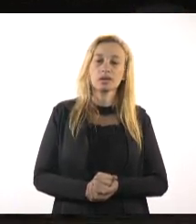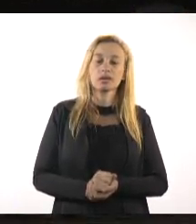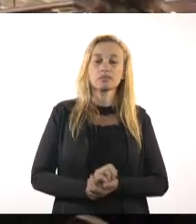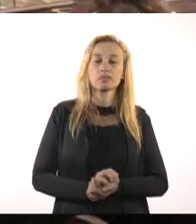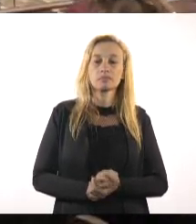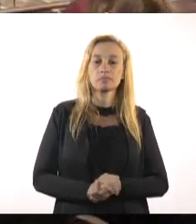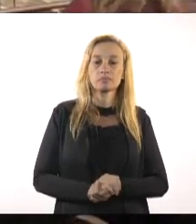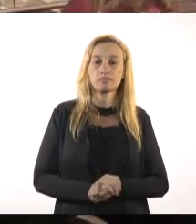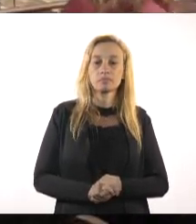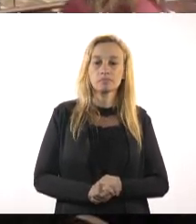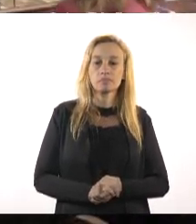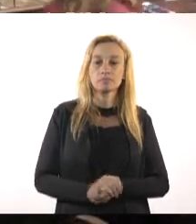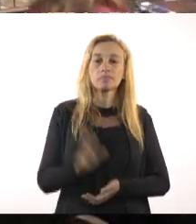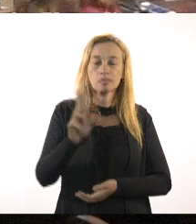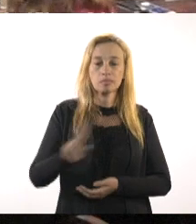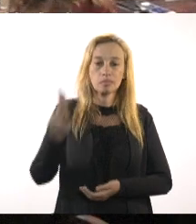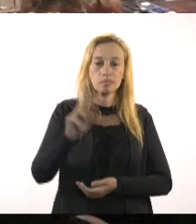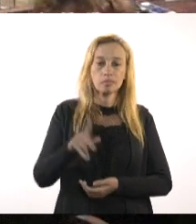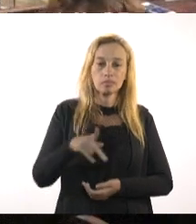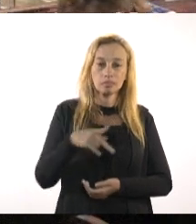palavra.